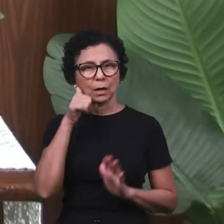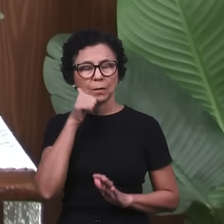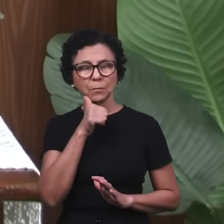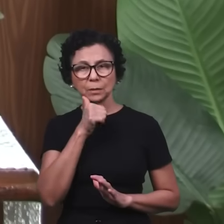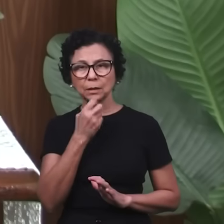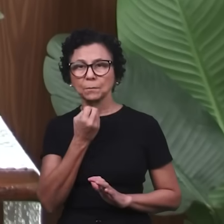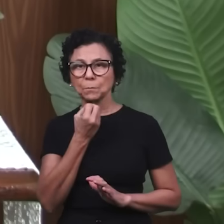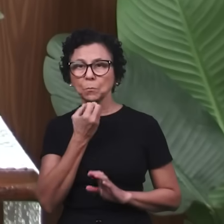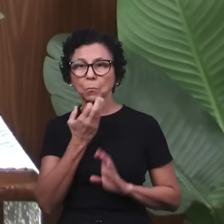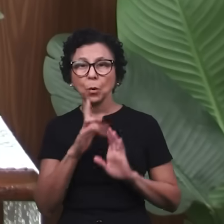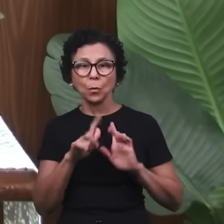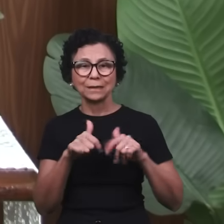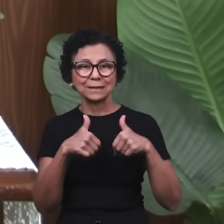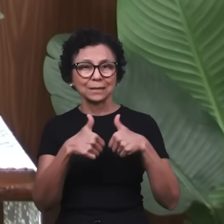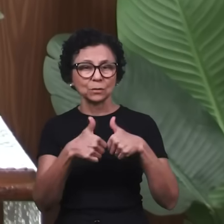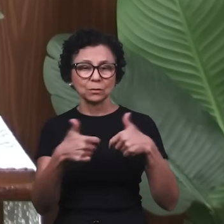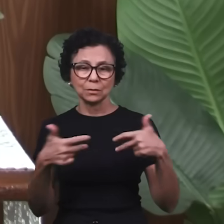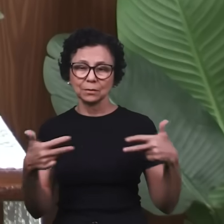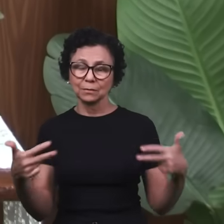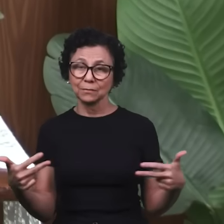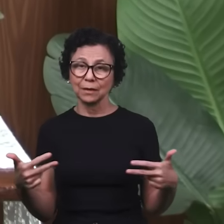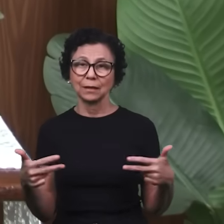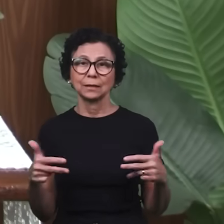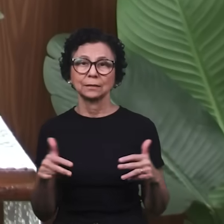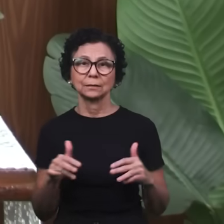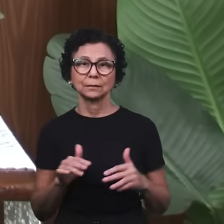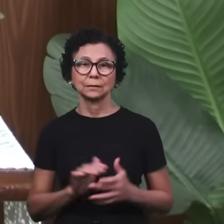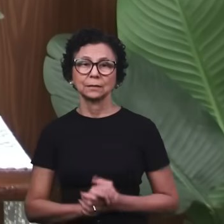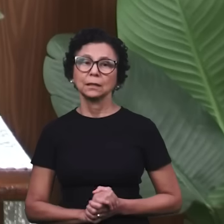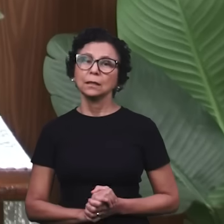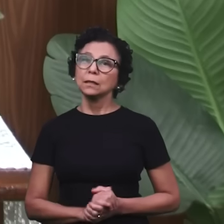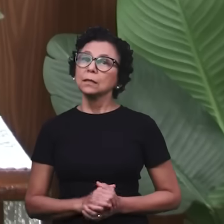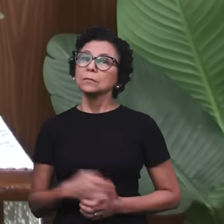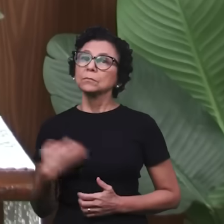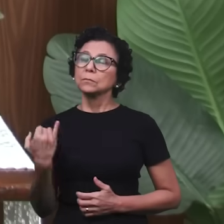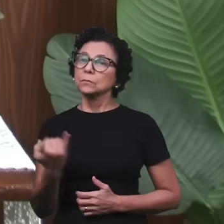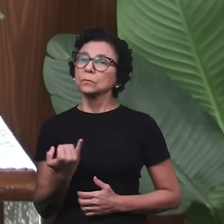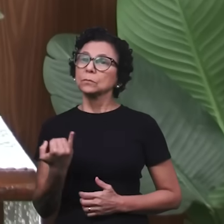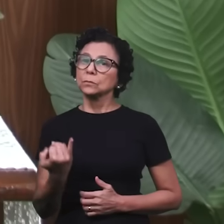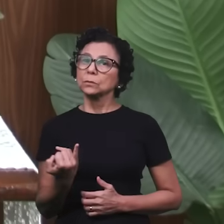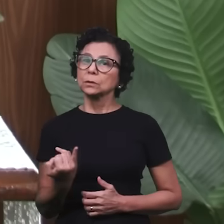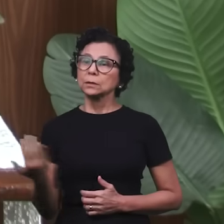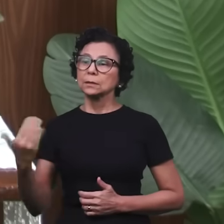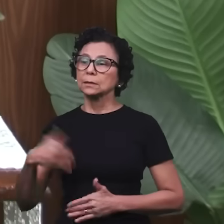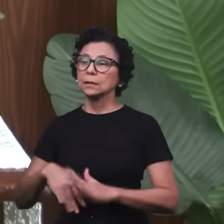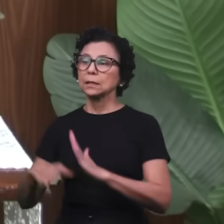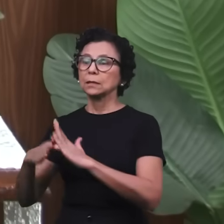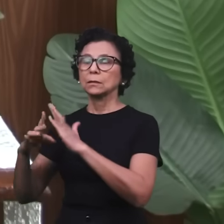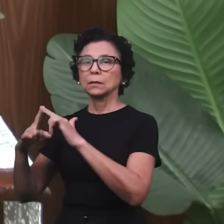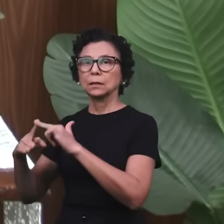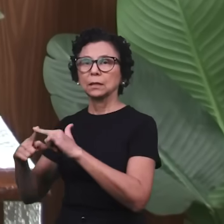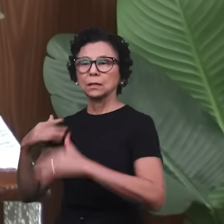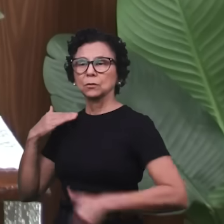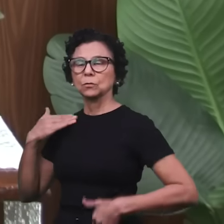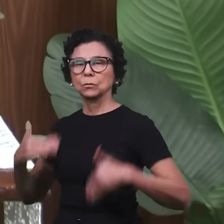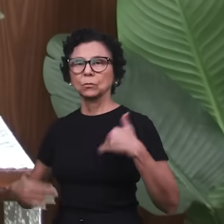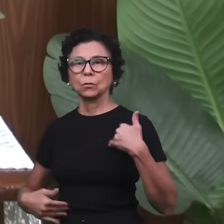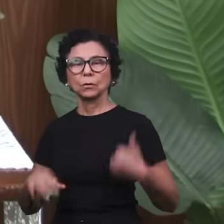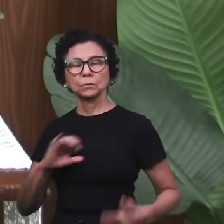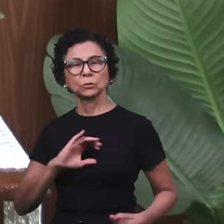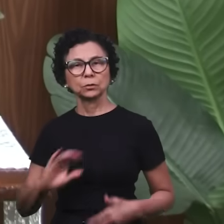tudo. O importante é estar vivendo o corpo, é estar discernindo o corpo, é estar vivendo a doutrina, é